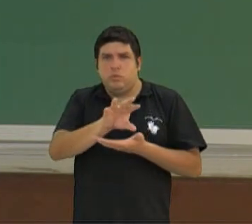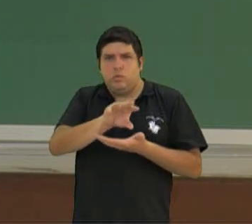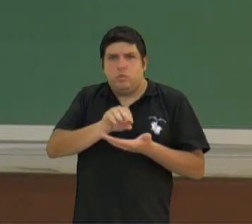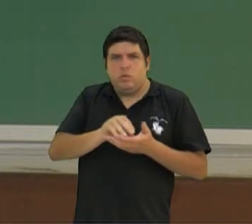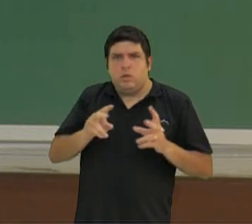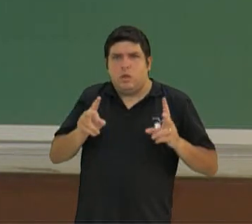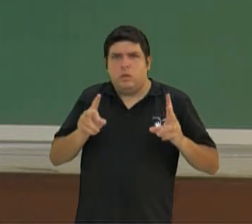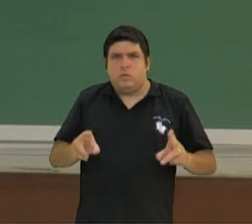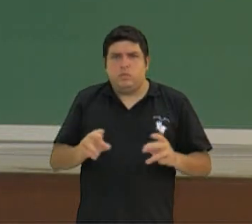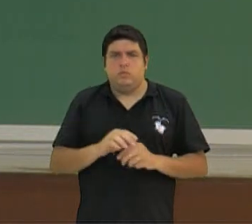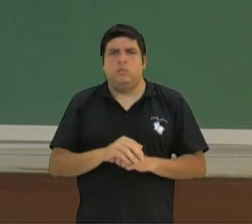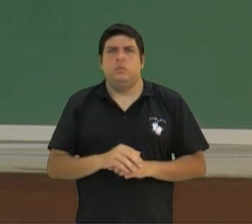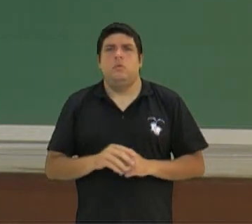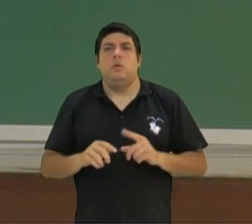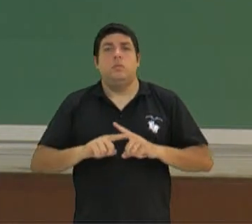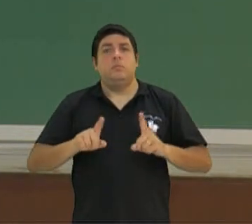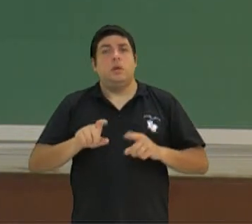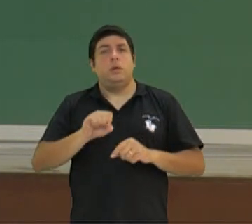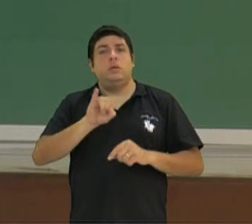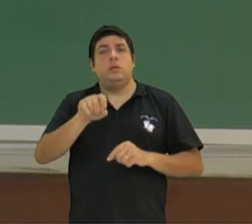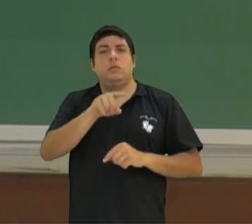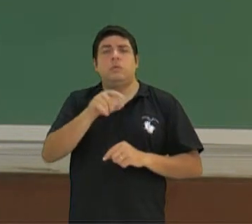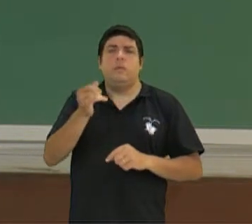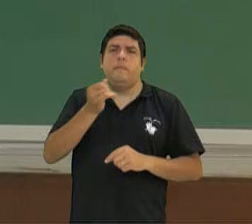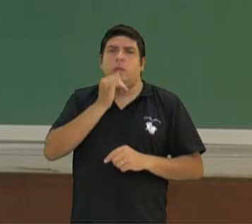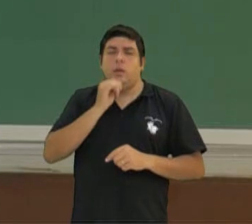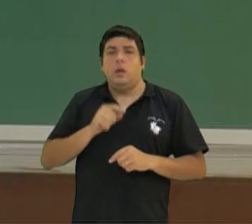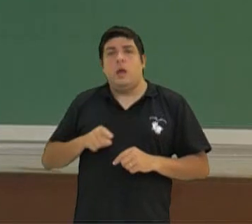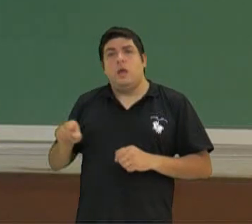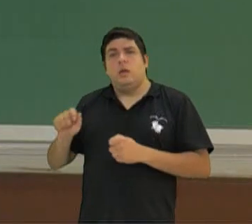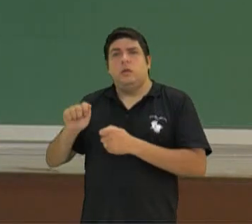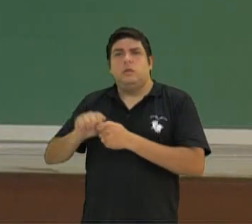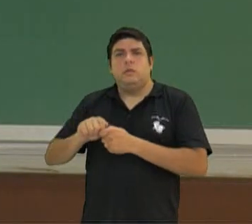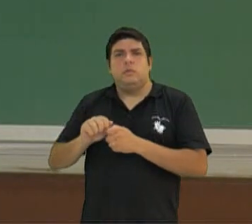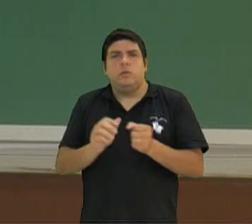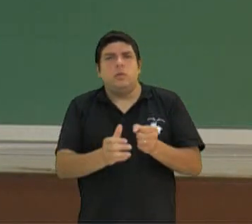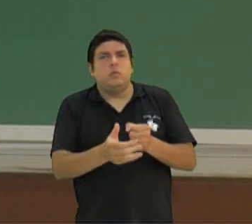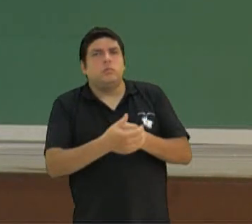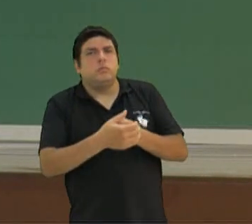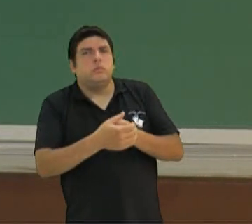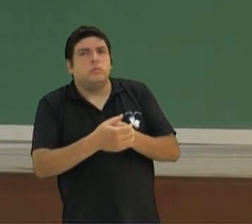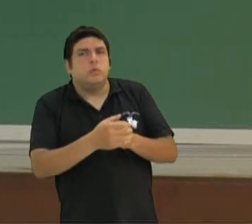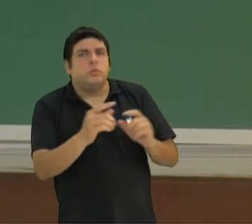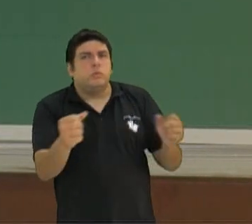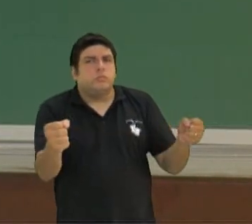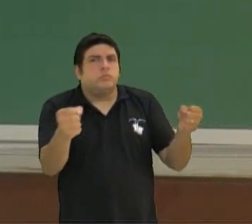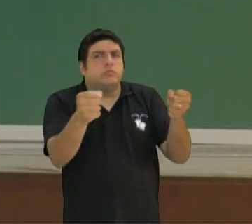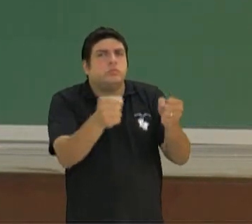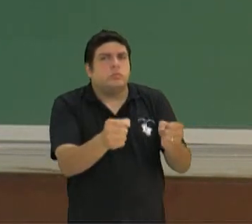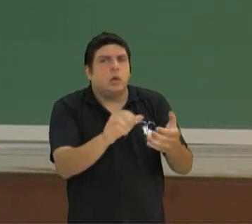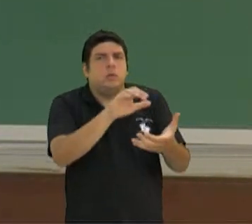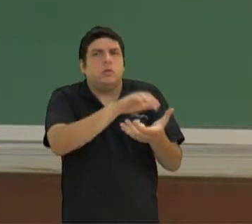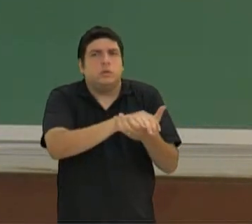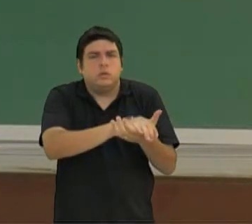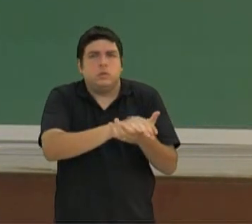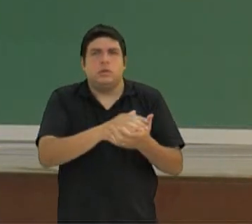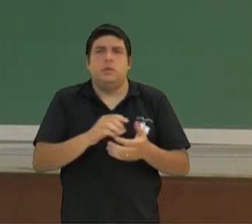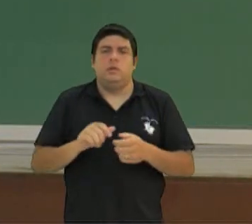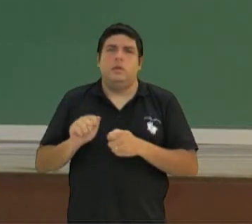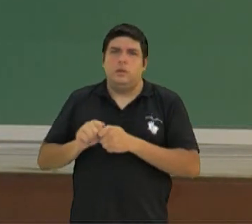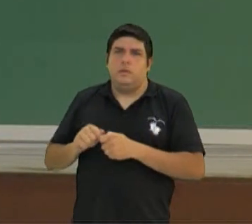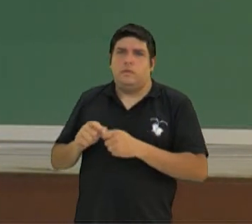porque ele costumava, mas se você colocou, porque ele fazia casamentos secretos, enfim, tá valendo, beleza? O motivo dele ter